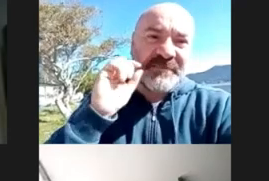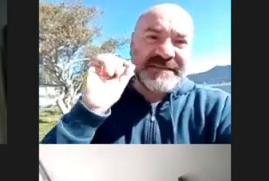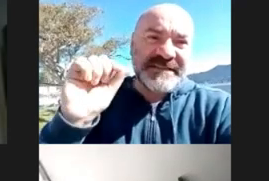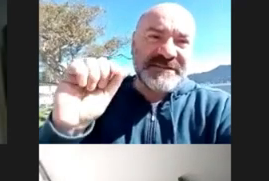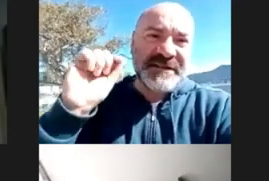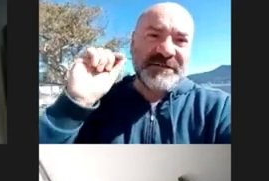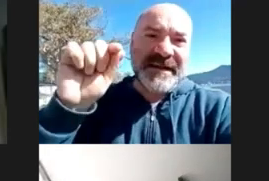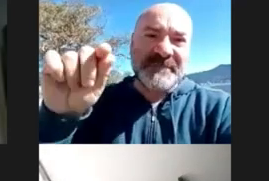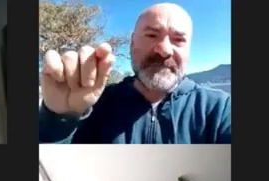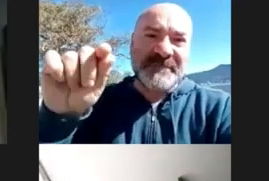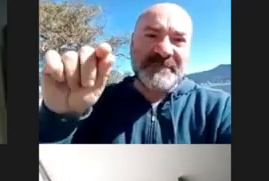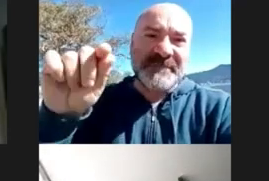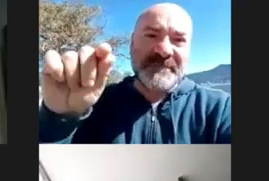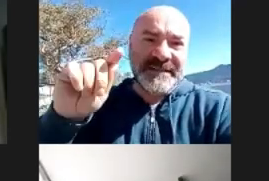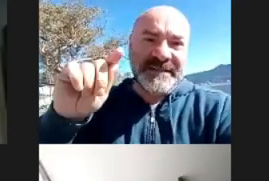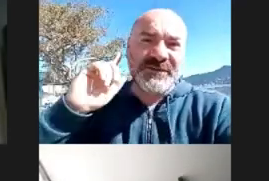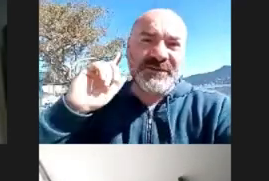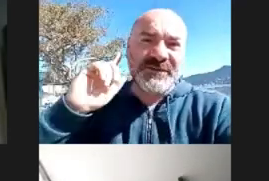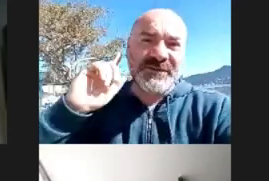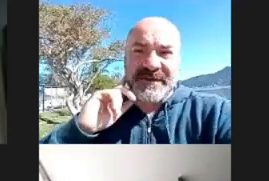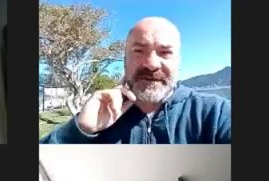Eu até estava pensando se eu ia aparecer ou não.